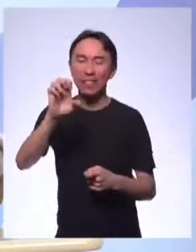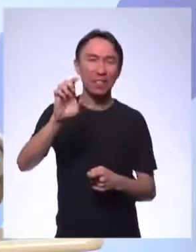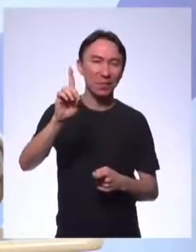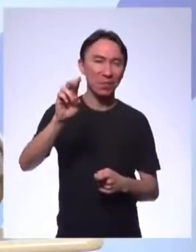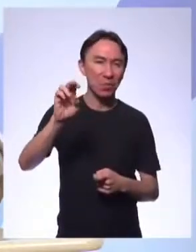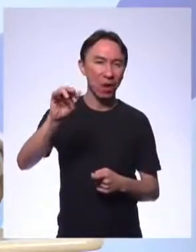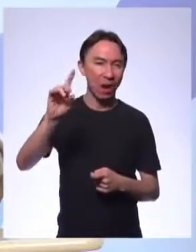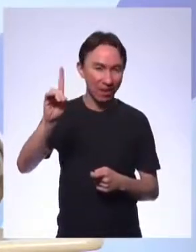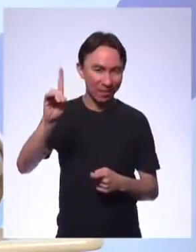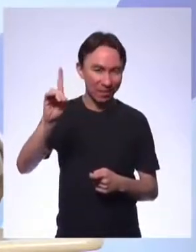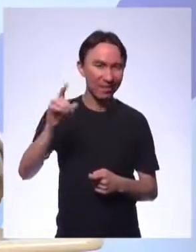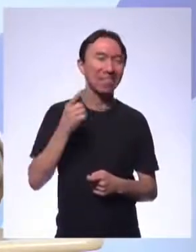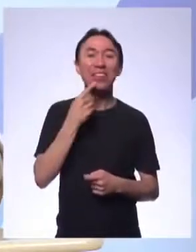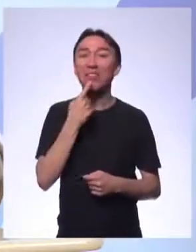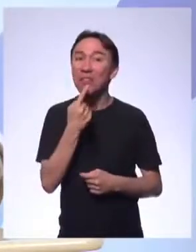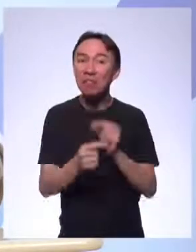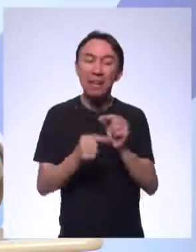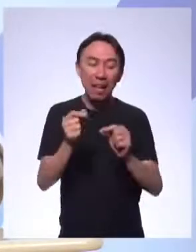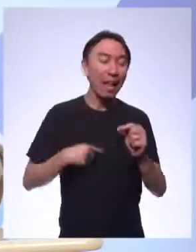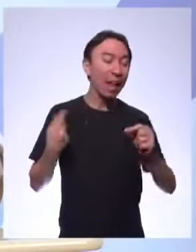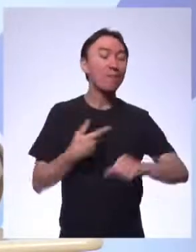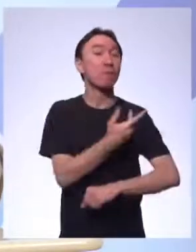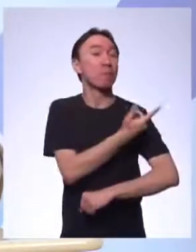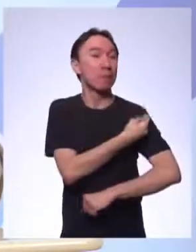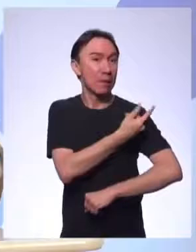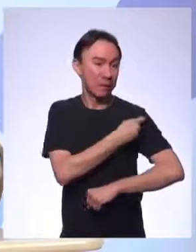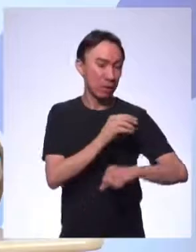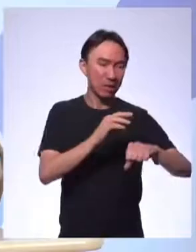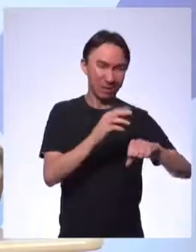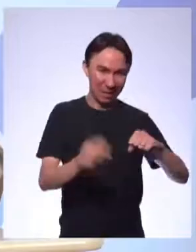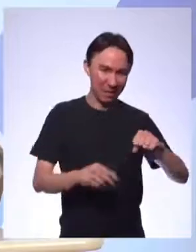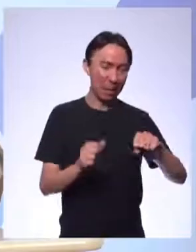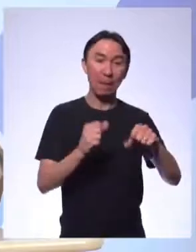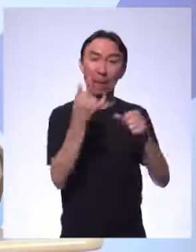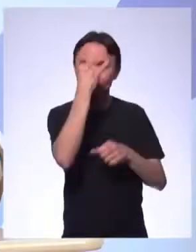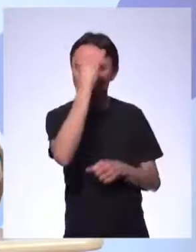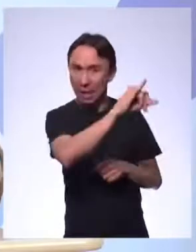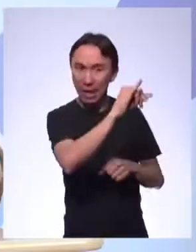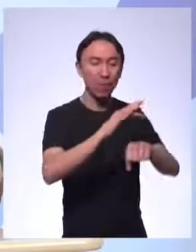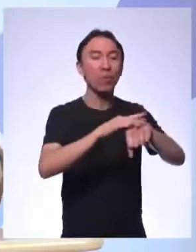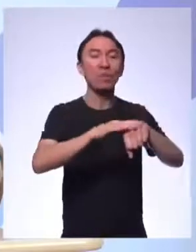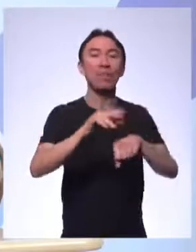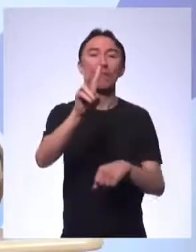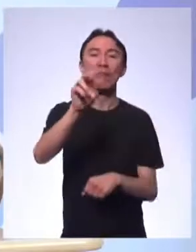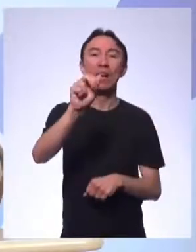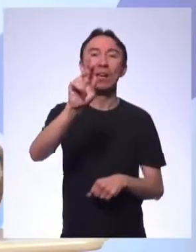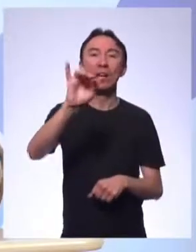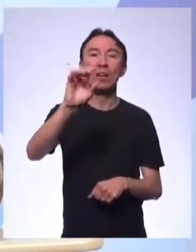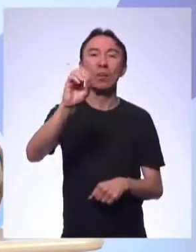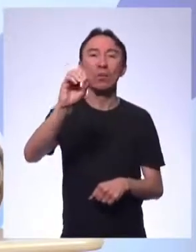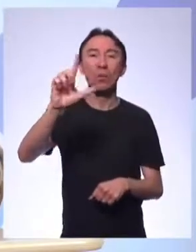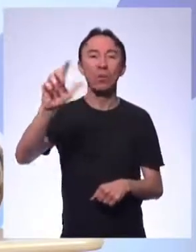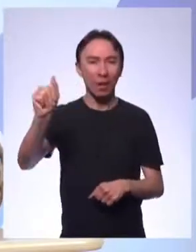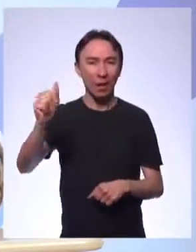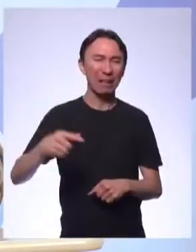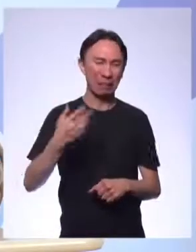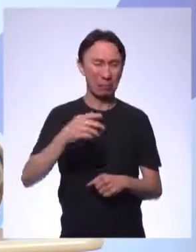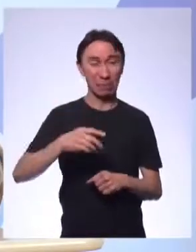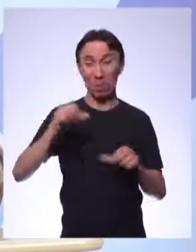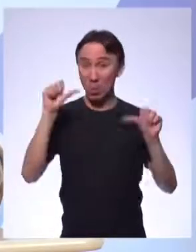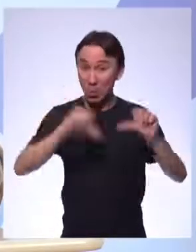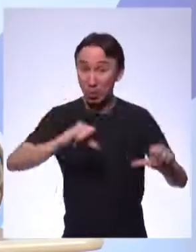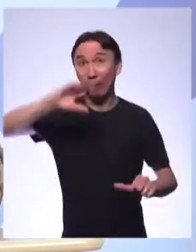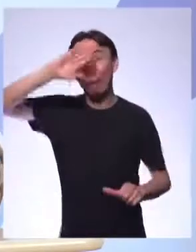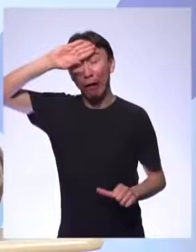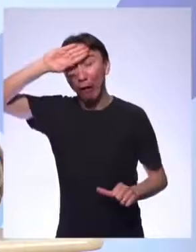para prevenir a contaminação por varíola, uma doença viral extremamente grave que causava febre alta,